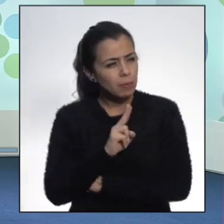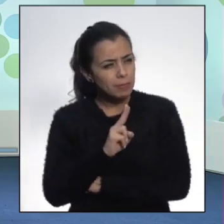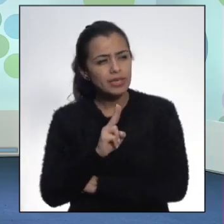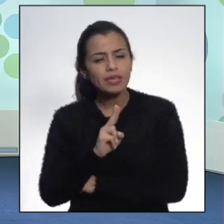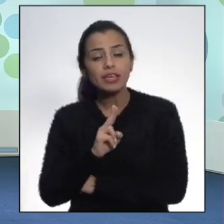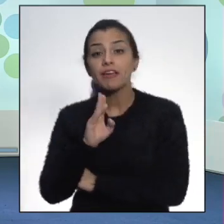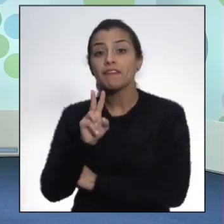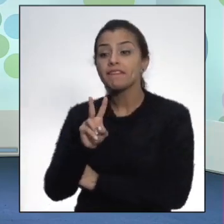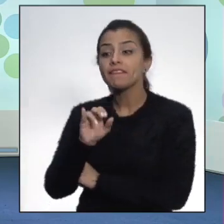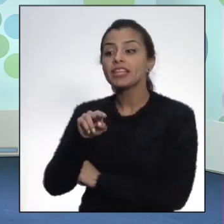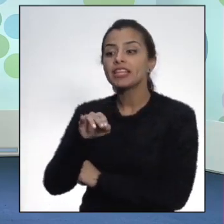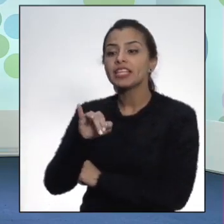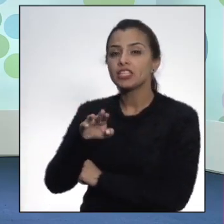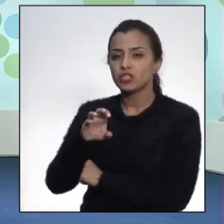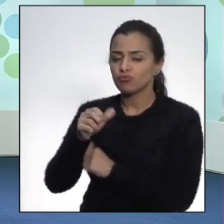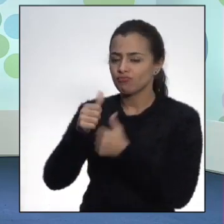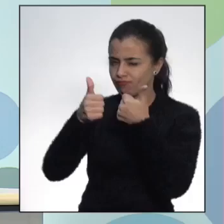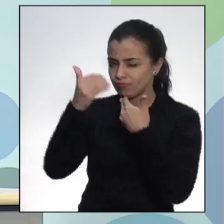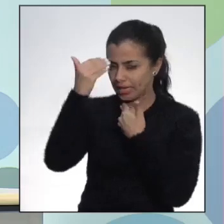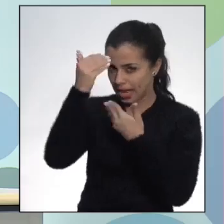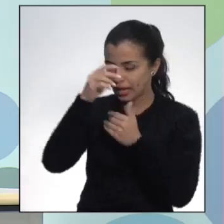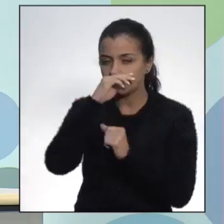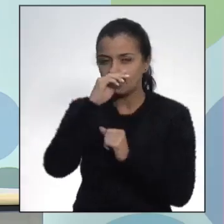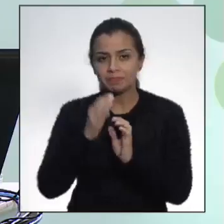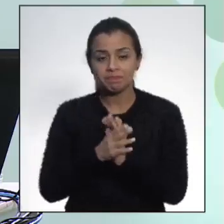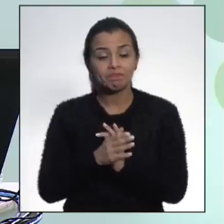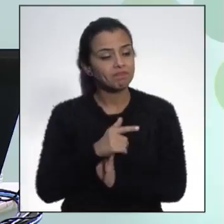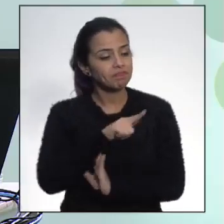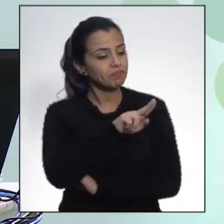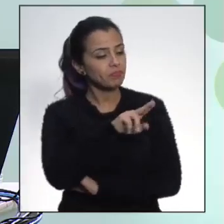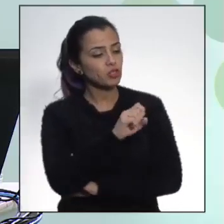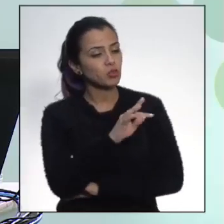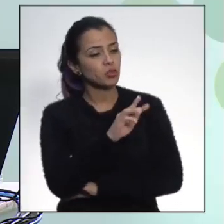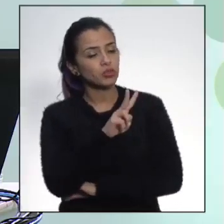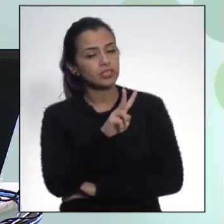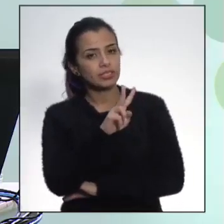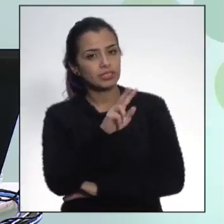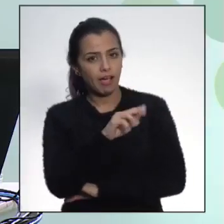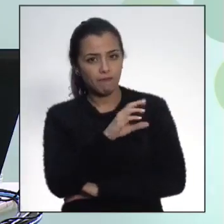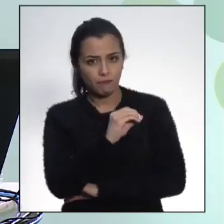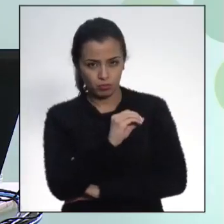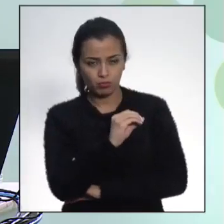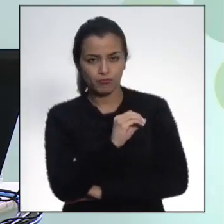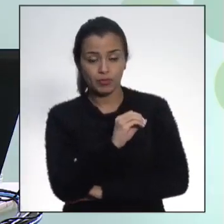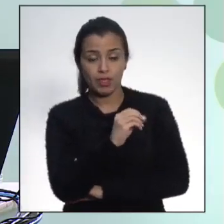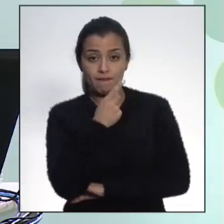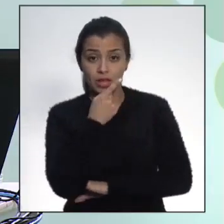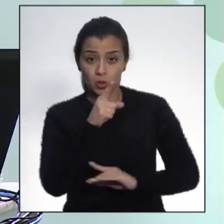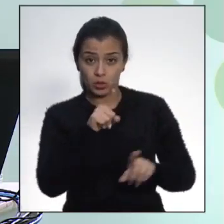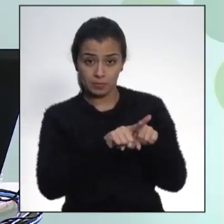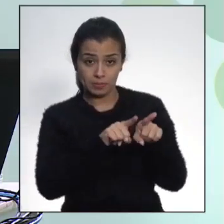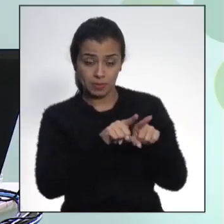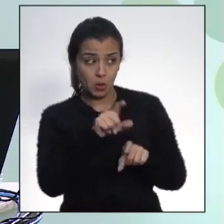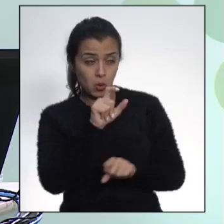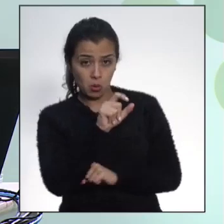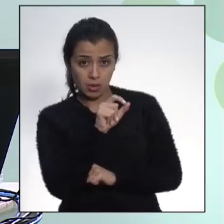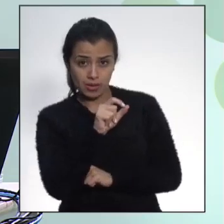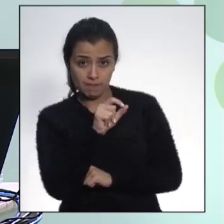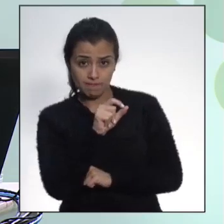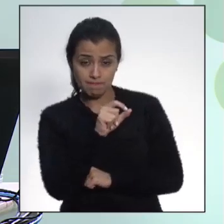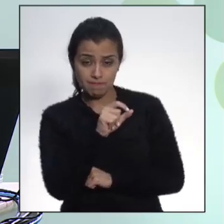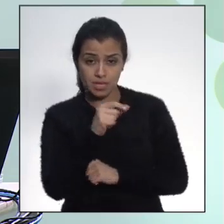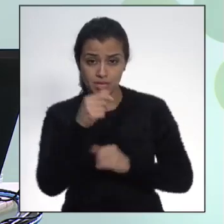Vinícius. Muito obrigado, Vinícius. Vamos chegar nesse ponto. Aí o Gustavo também aqui, professor Mauro, ele fala assim que são